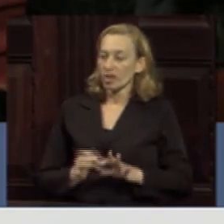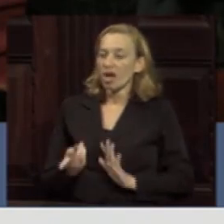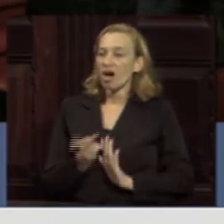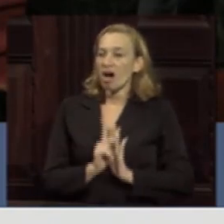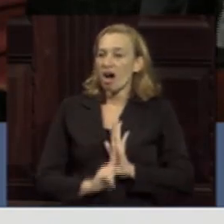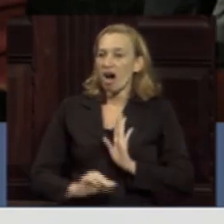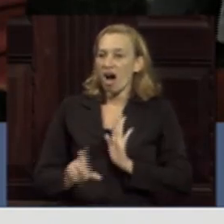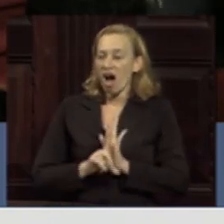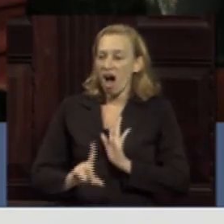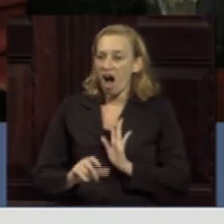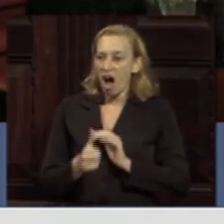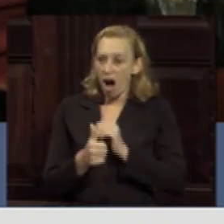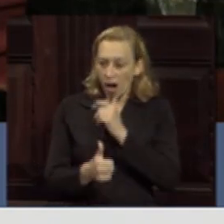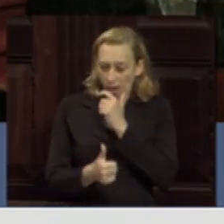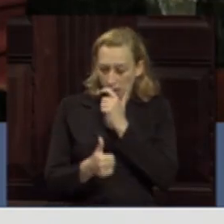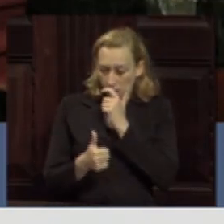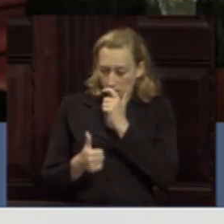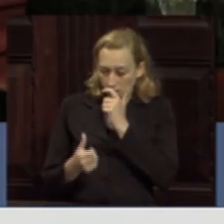1693-A de